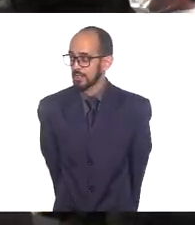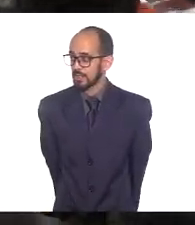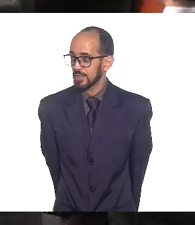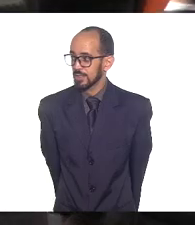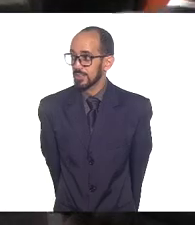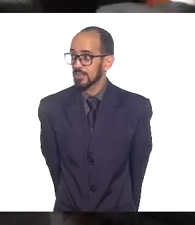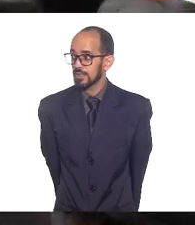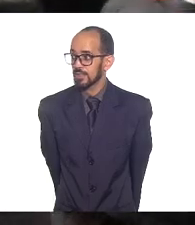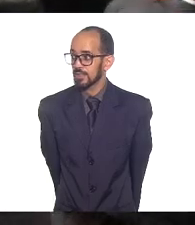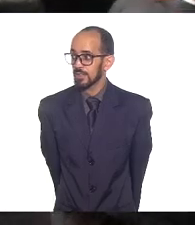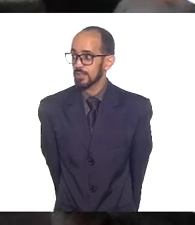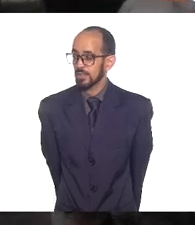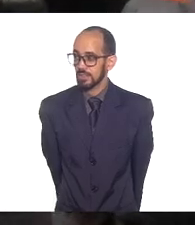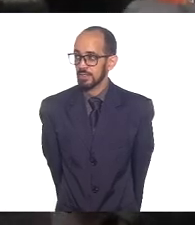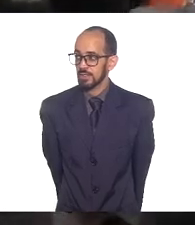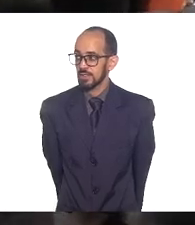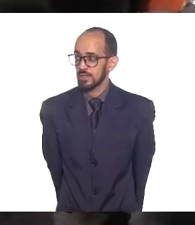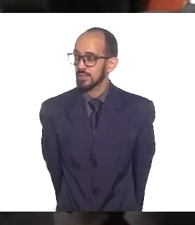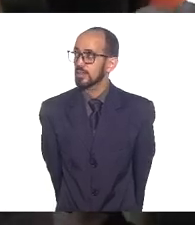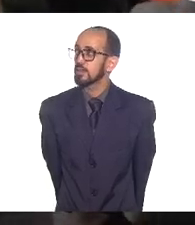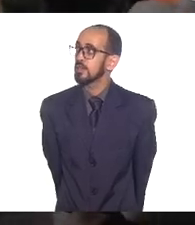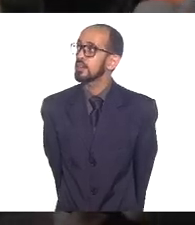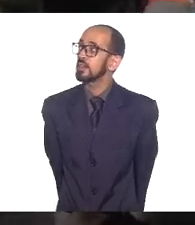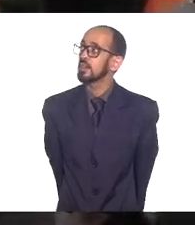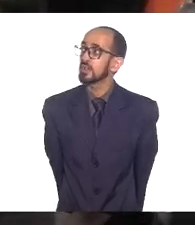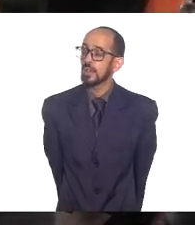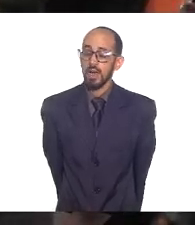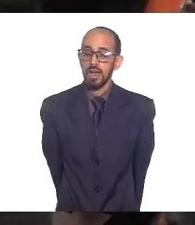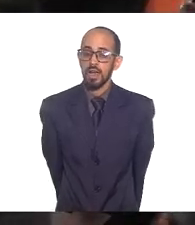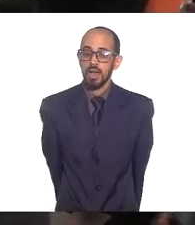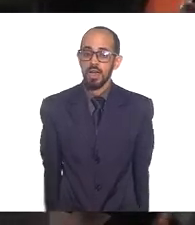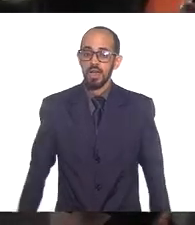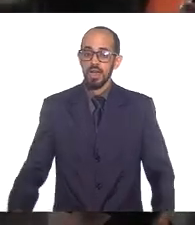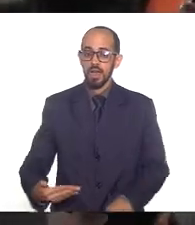E aí e atrás